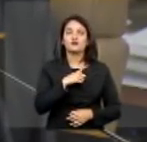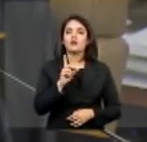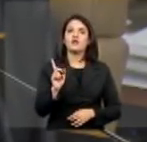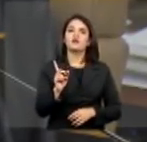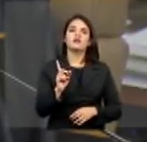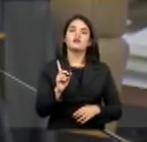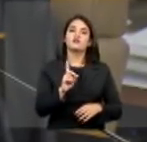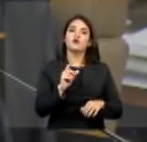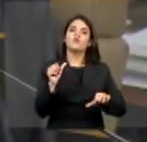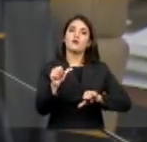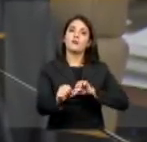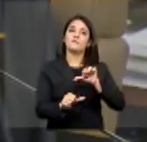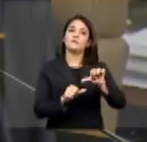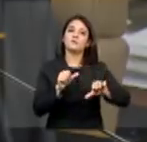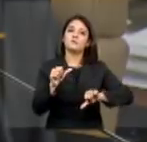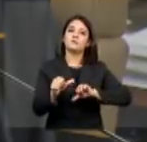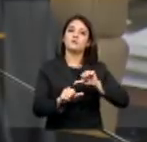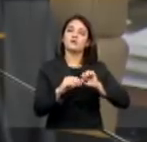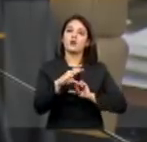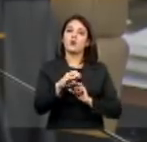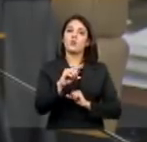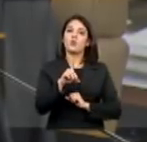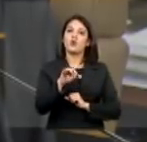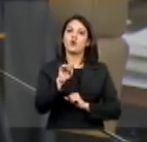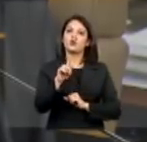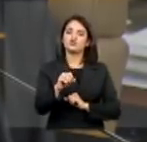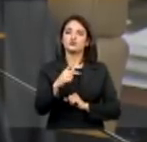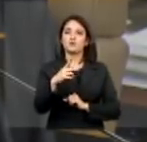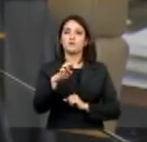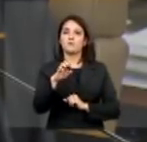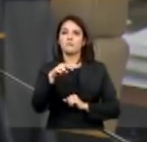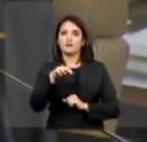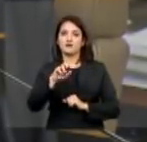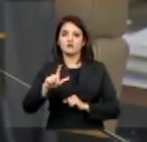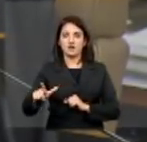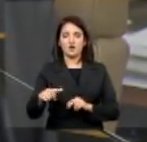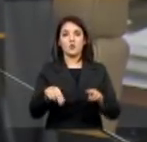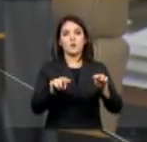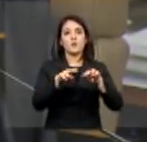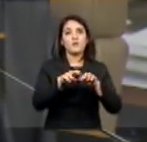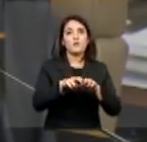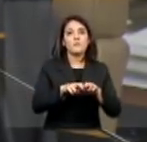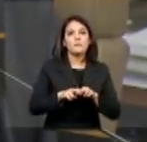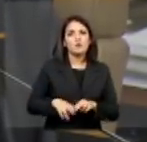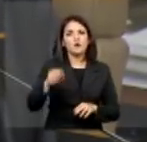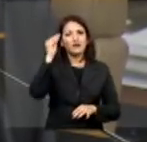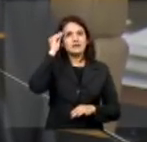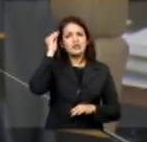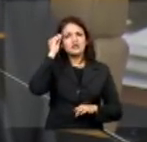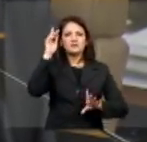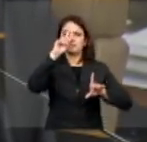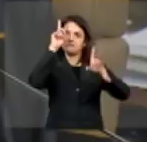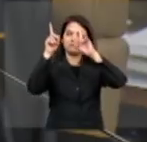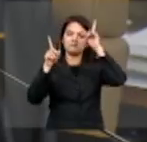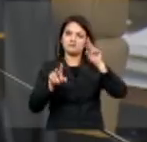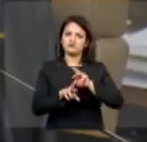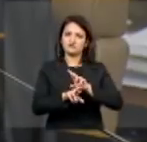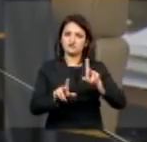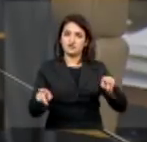processo penal com base em interpretações criativas fechar mas quanto a ordem das alegações